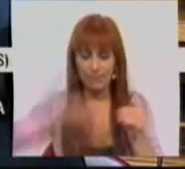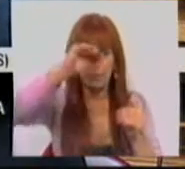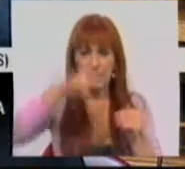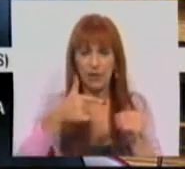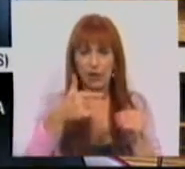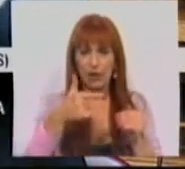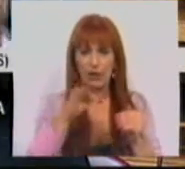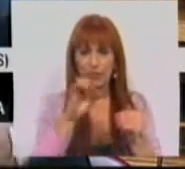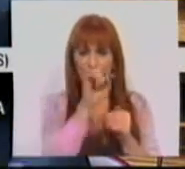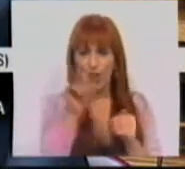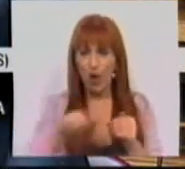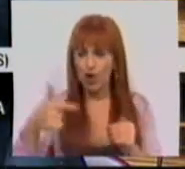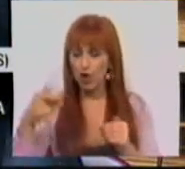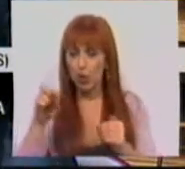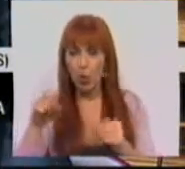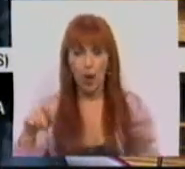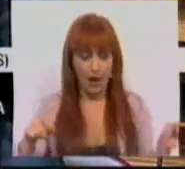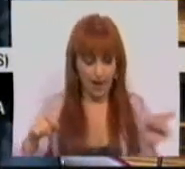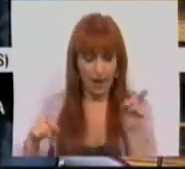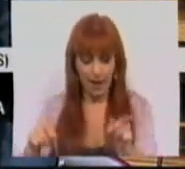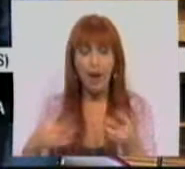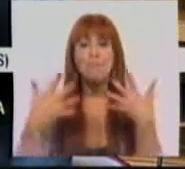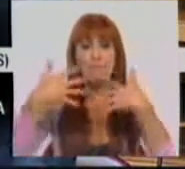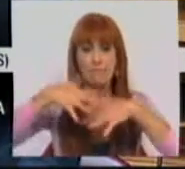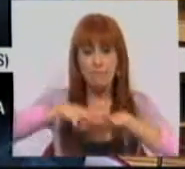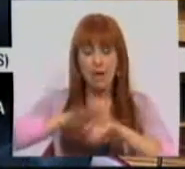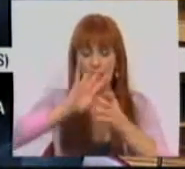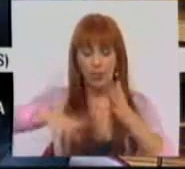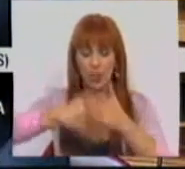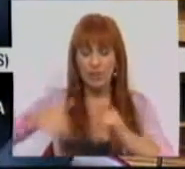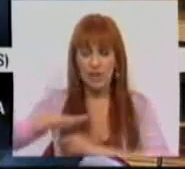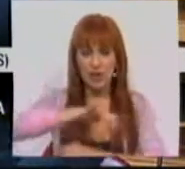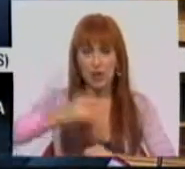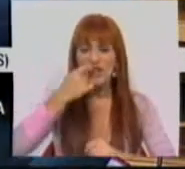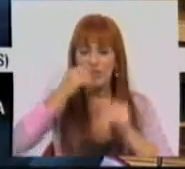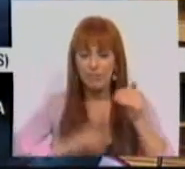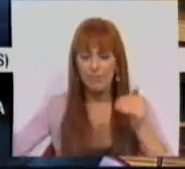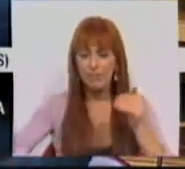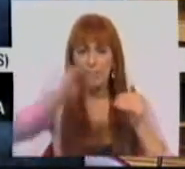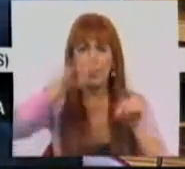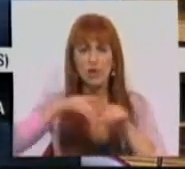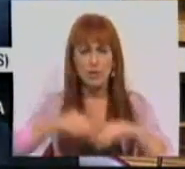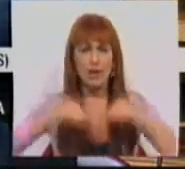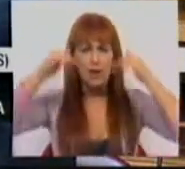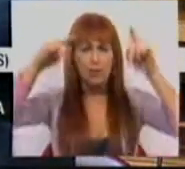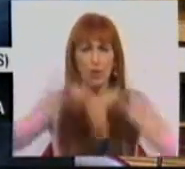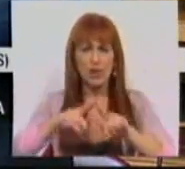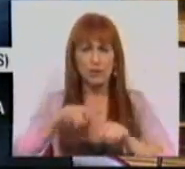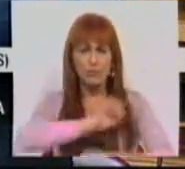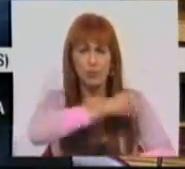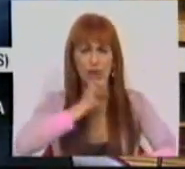Tua. A barragem do Foz Tua integra-se no Plano Nacional de Barragens de Elevado